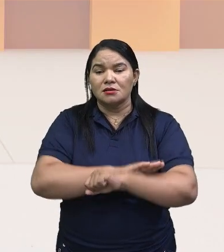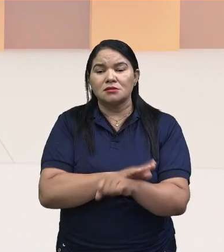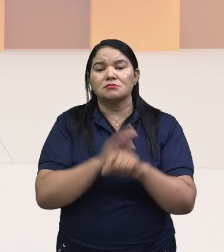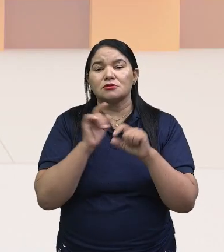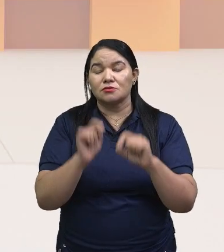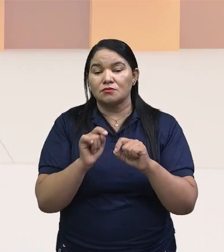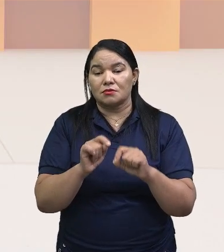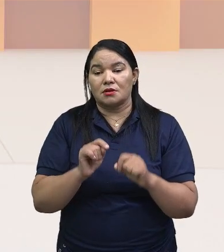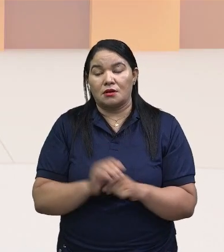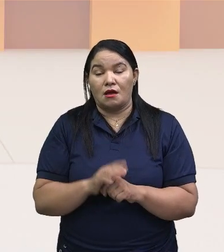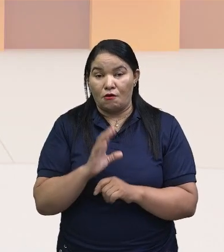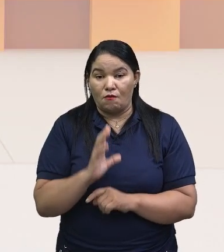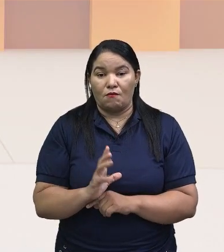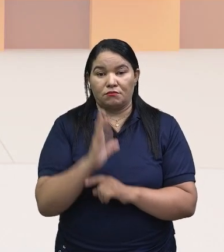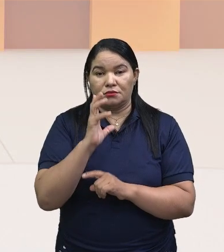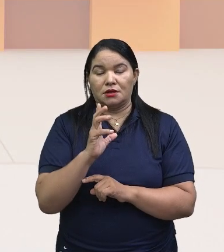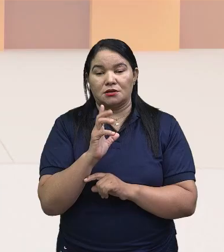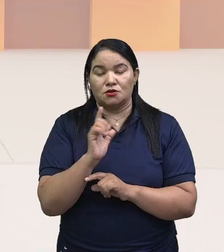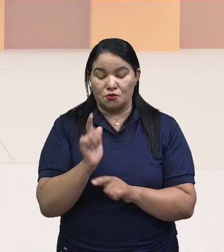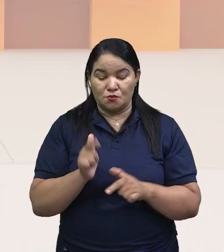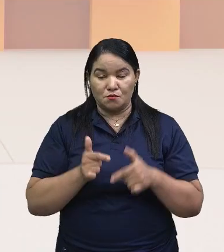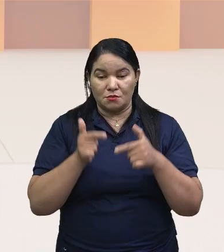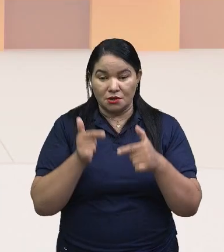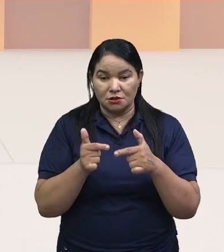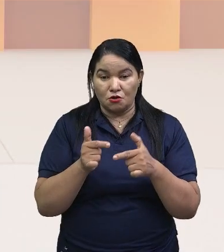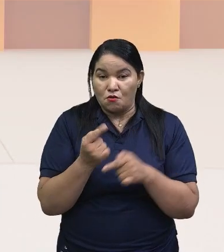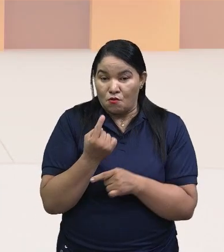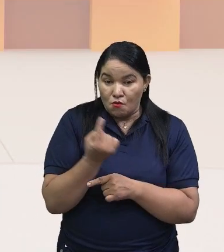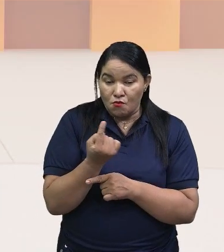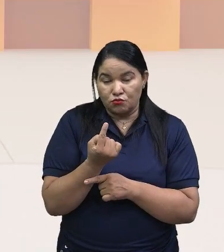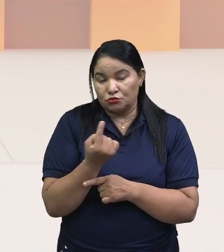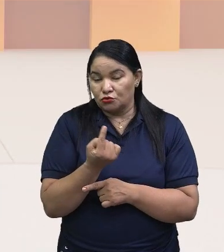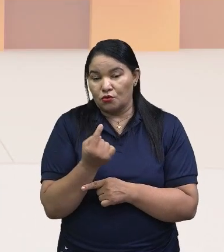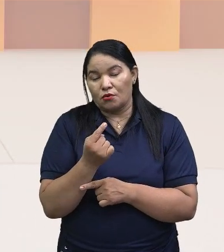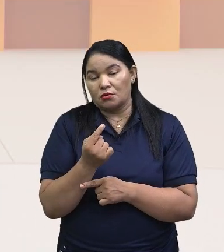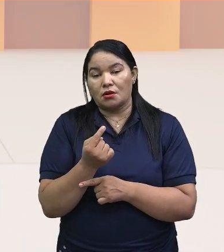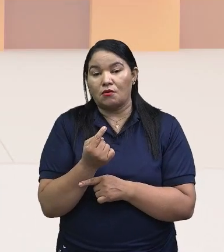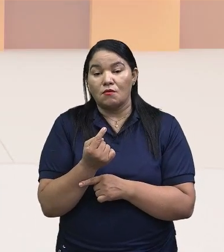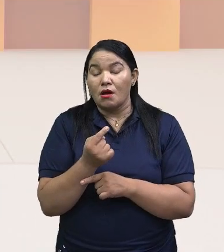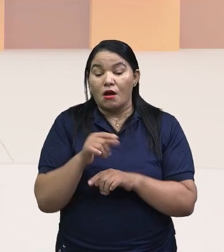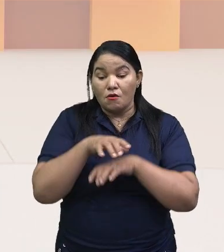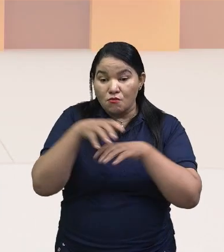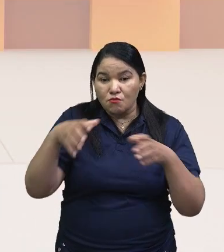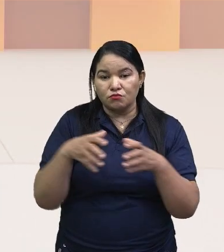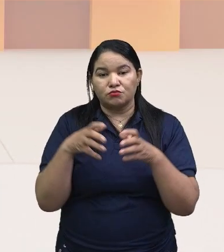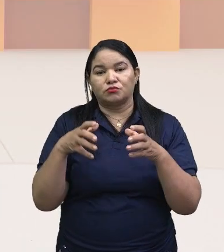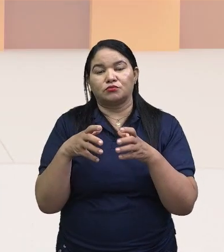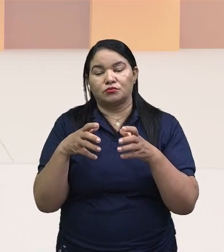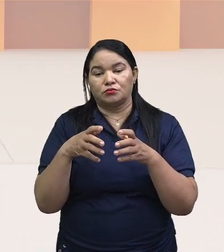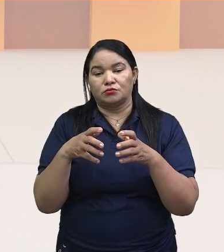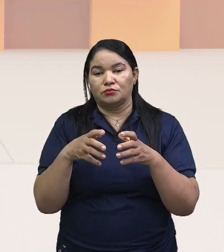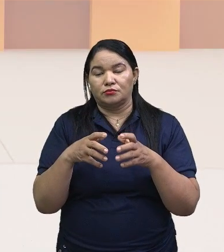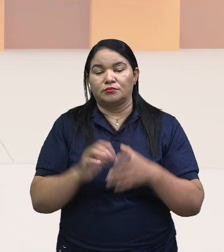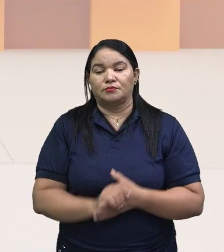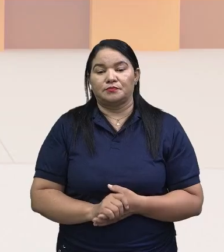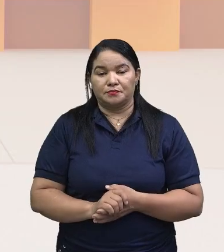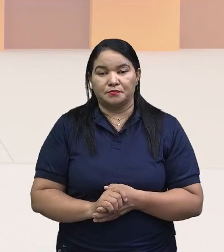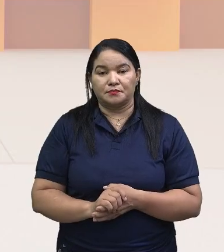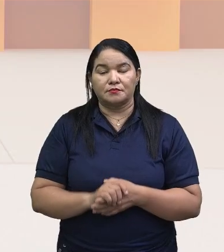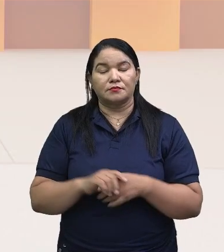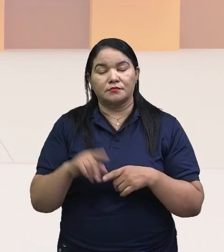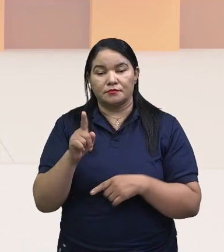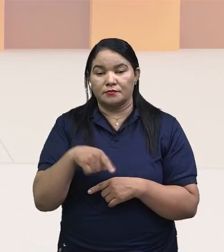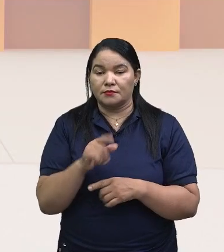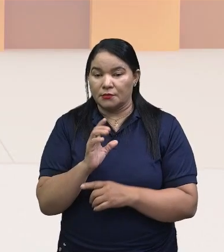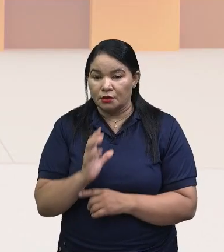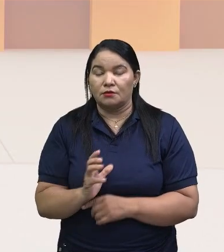É quando ocorre uma ação não de um indivíduo, o racismo ali perpetrado por uma pessoa, por um indivíduo, mas é algo